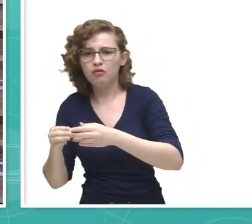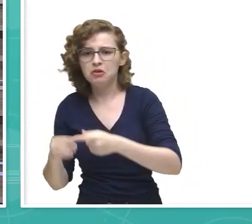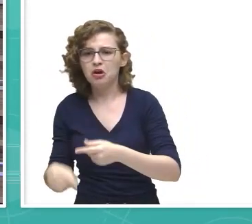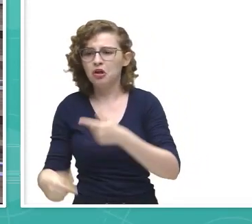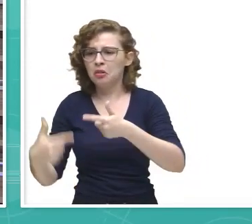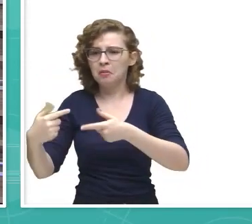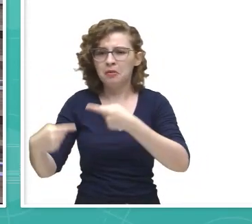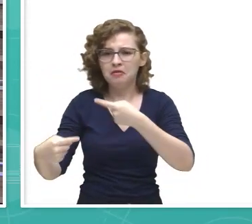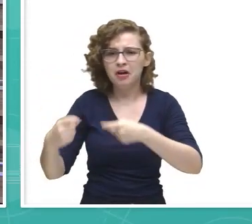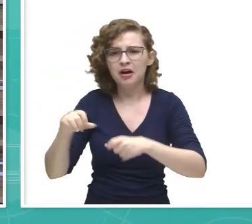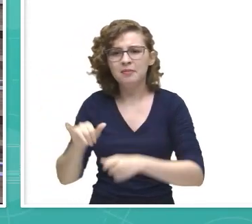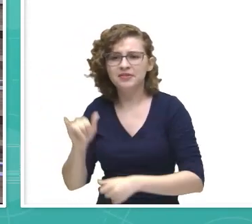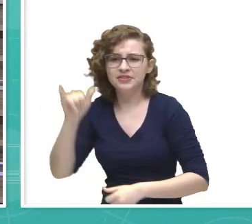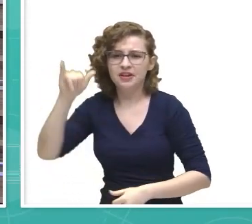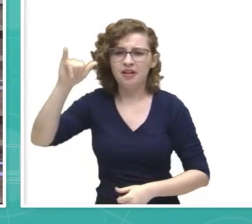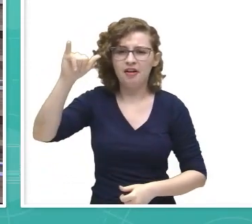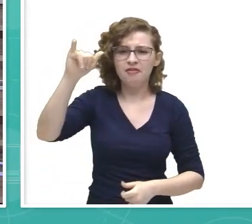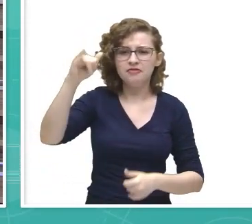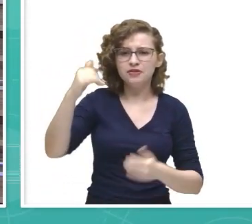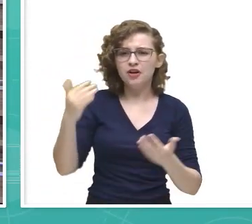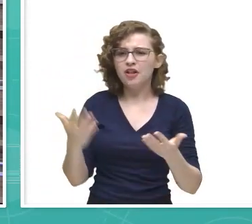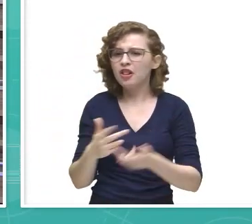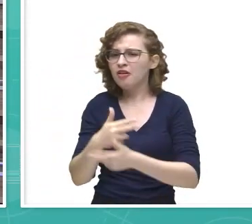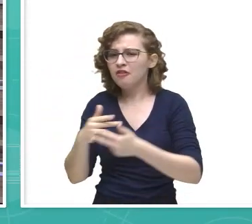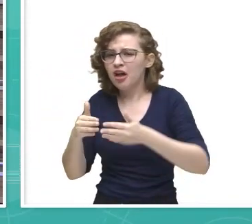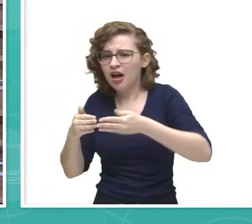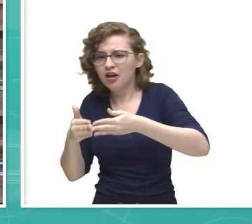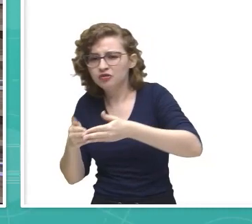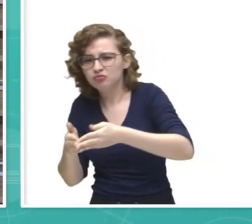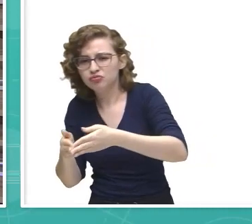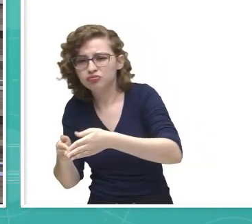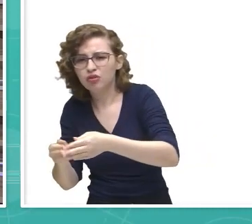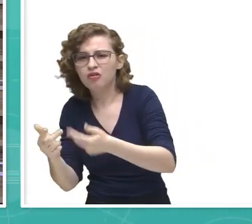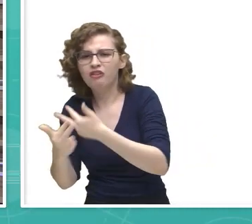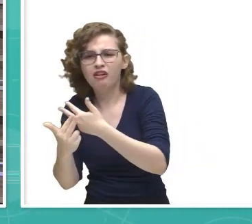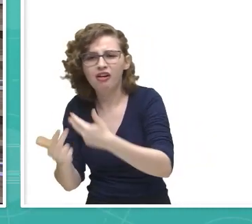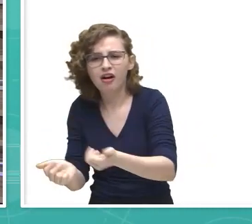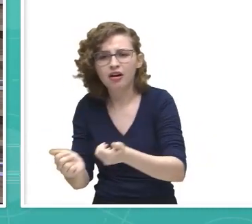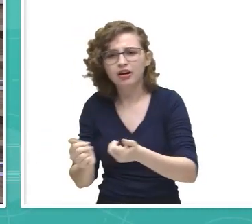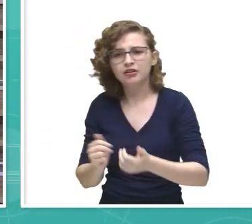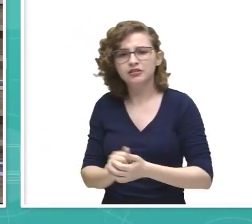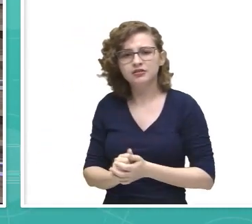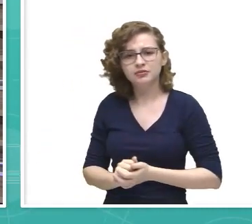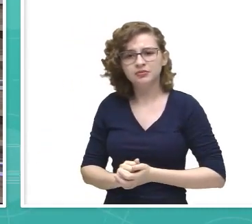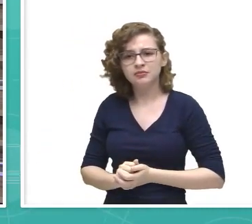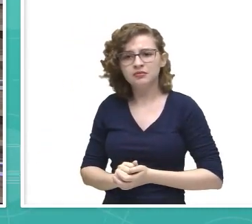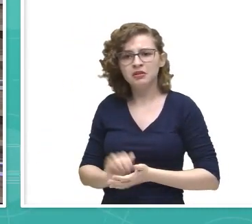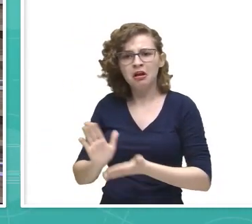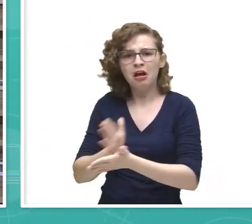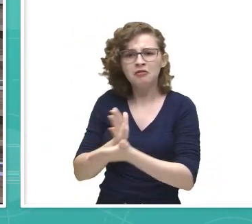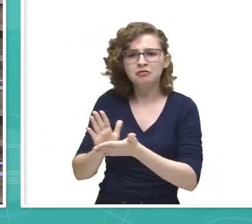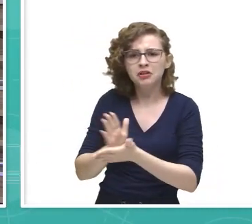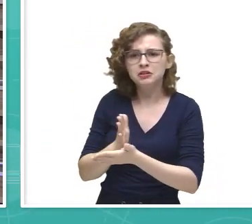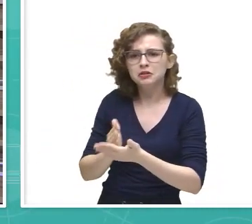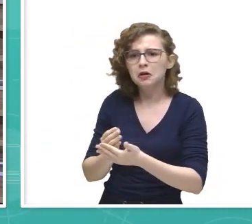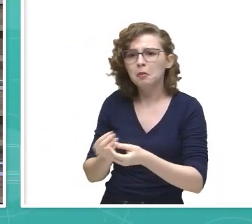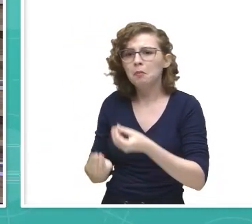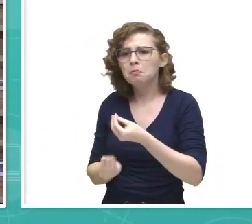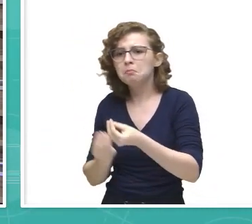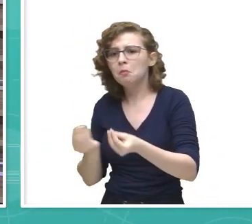aviões, possui inúmeros navios, e mesmo assim, a Marinha Brasileira de